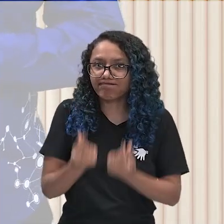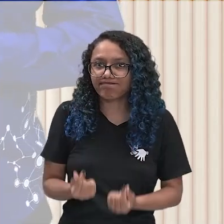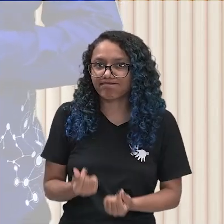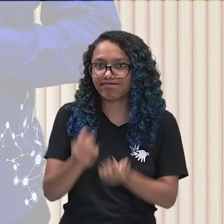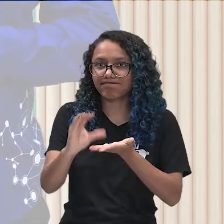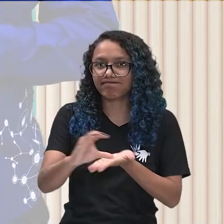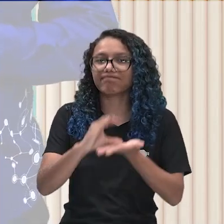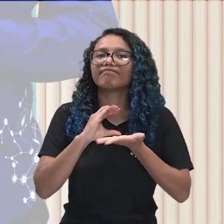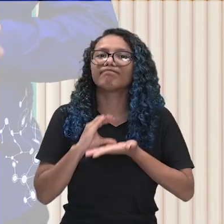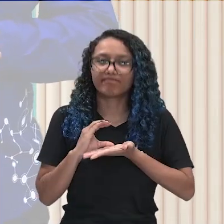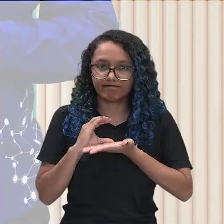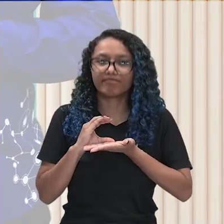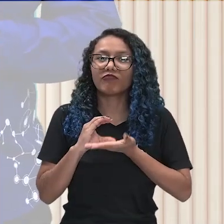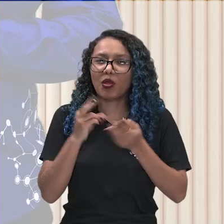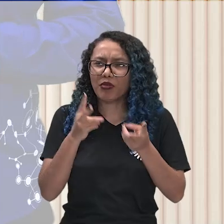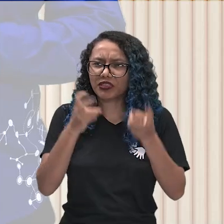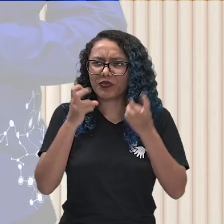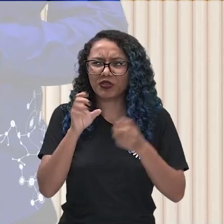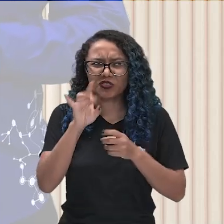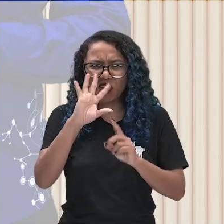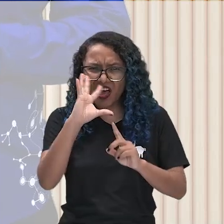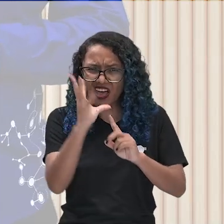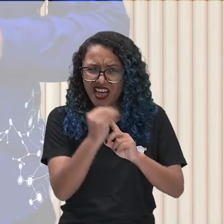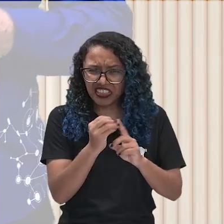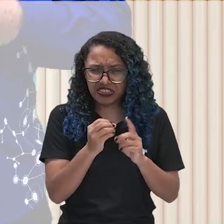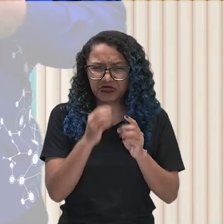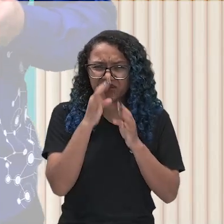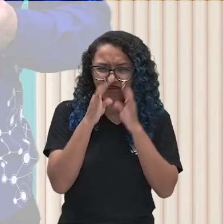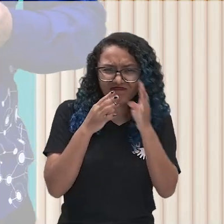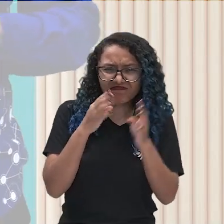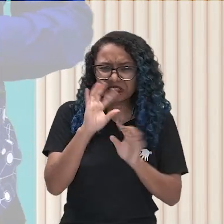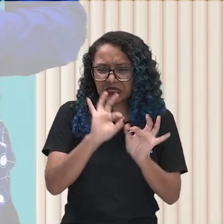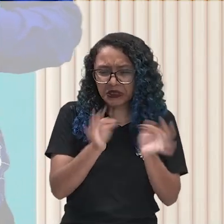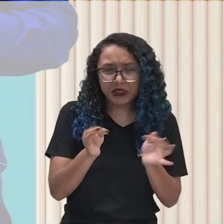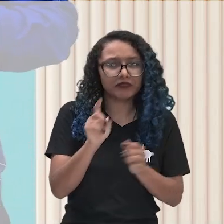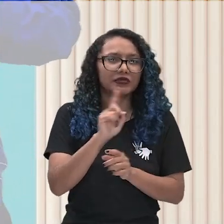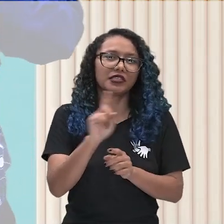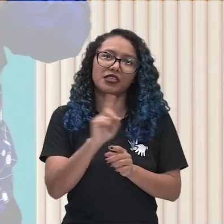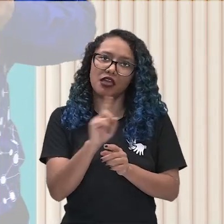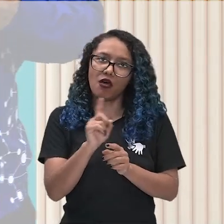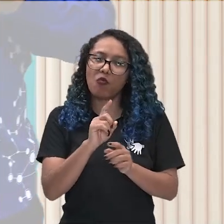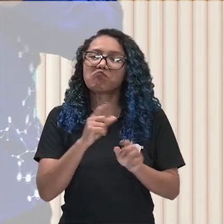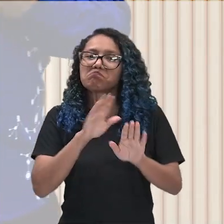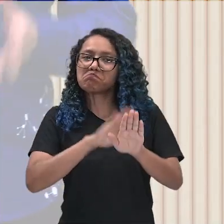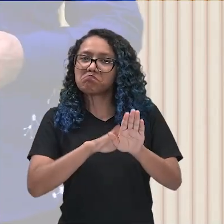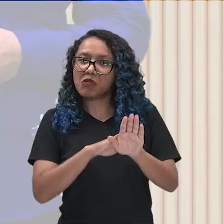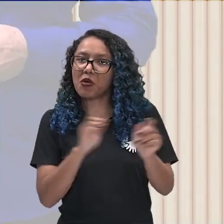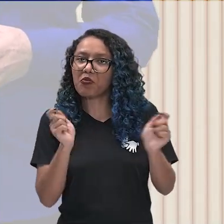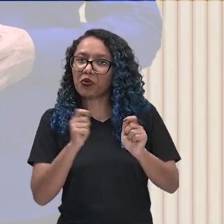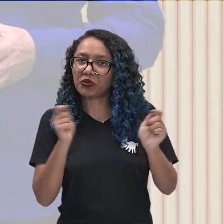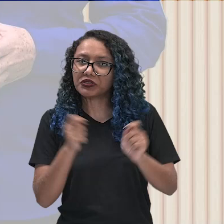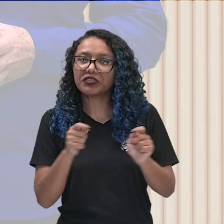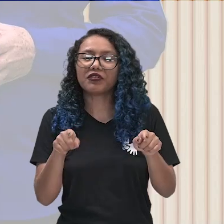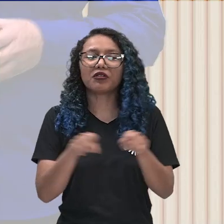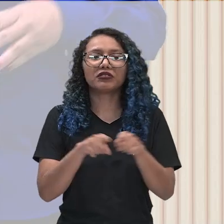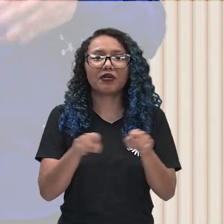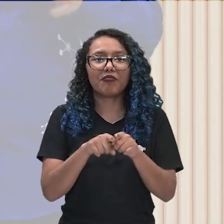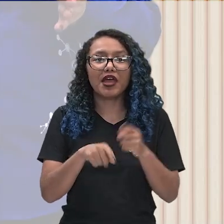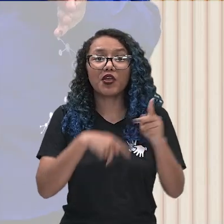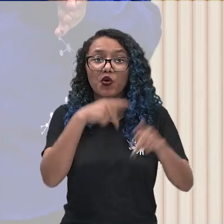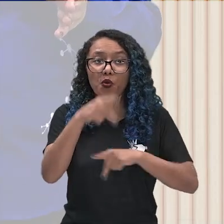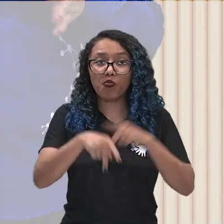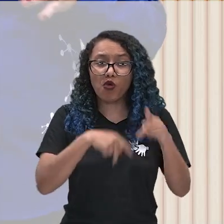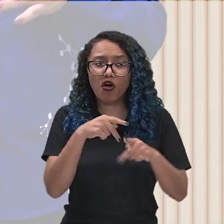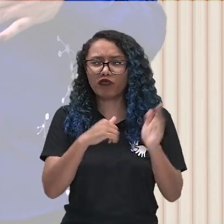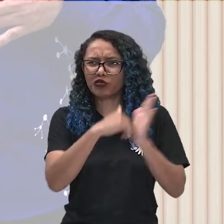Eles viram que não era a arte pela arte, tá? E sim, o público pode doar tinta que ficou largada na